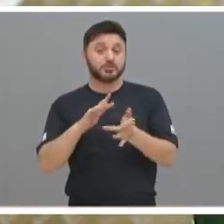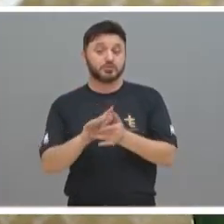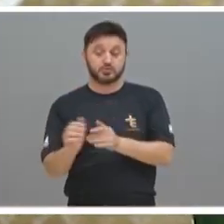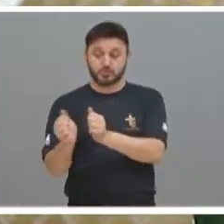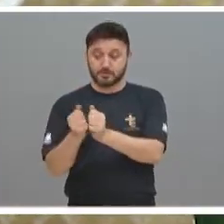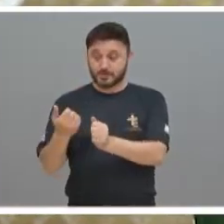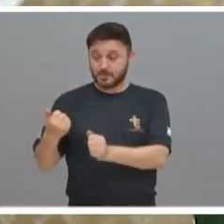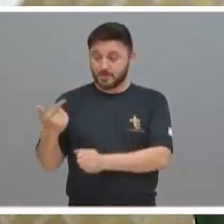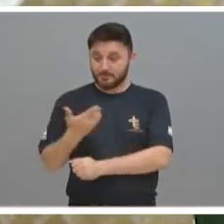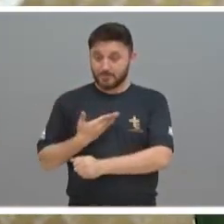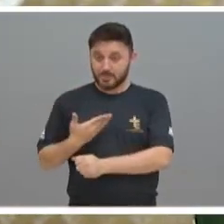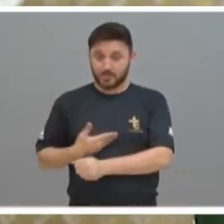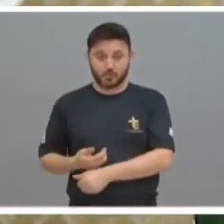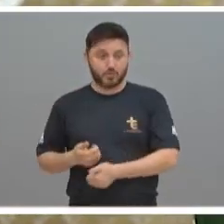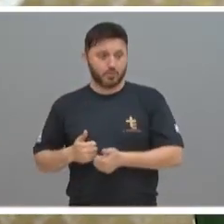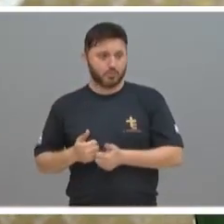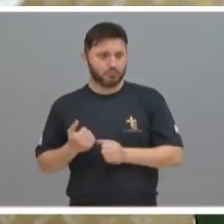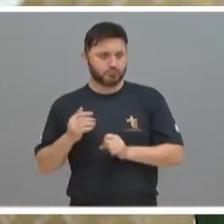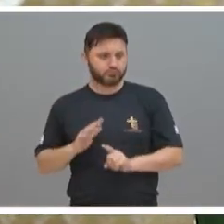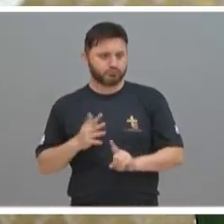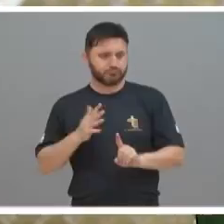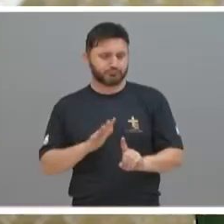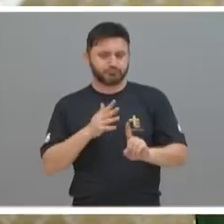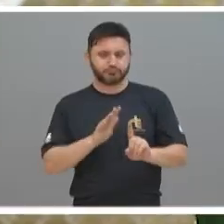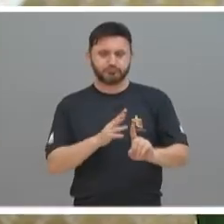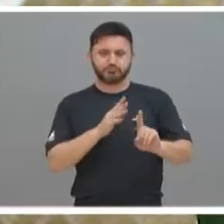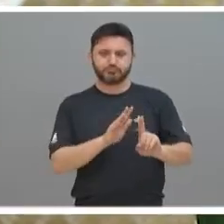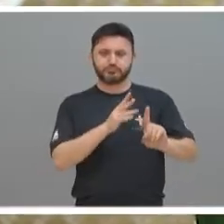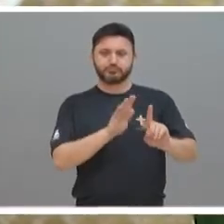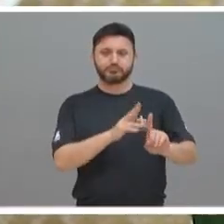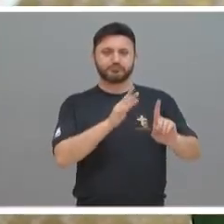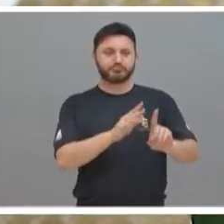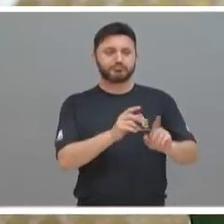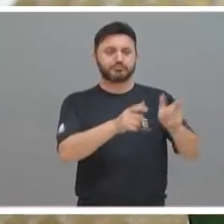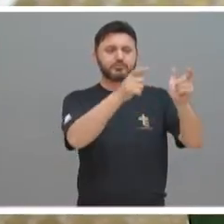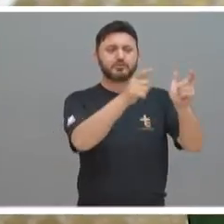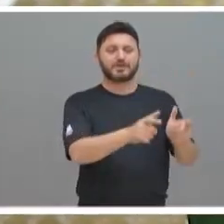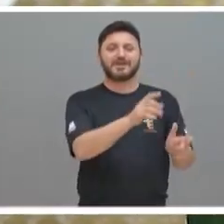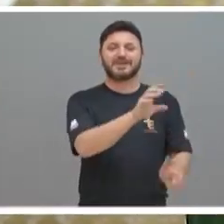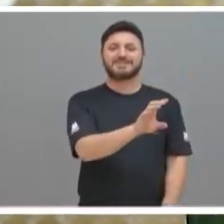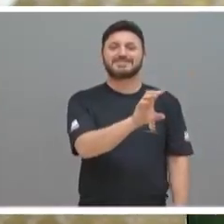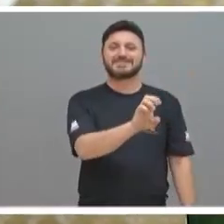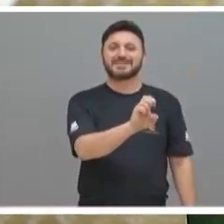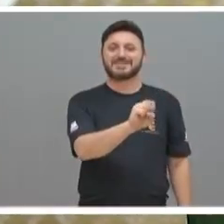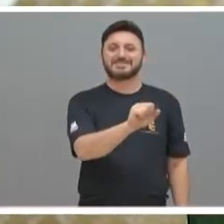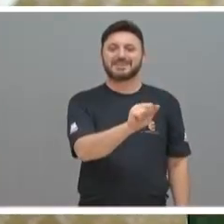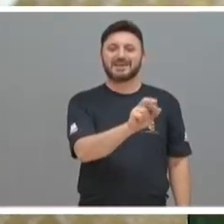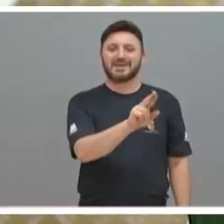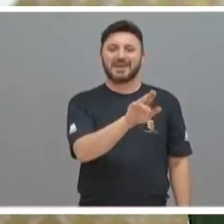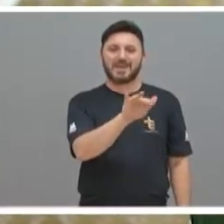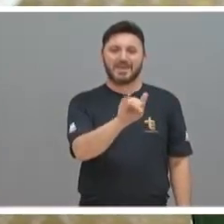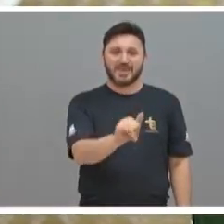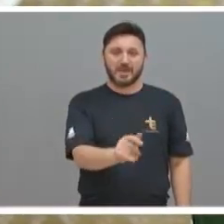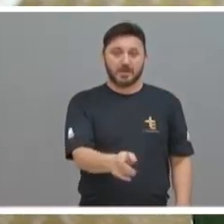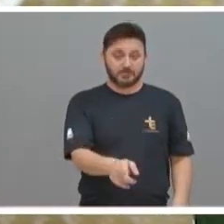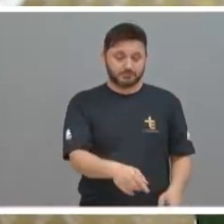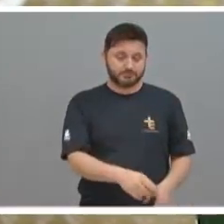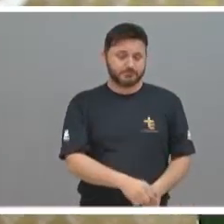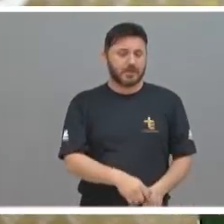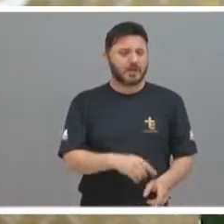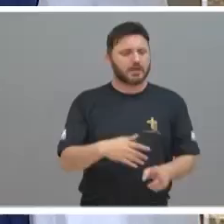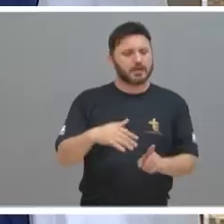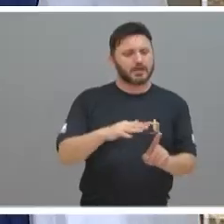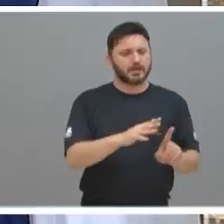os seus discípulos para os povoados da Cesareia de Filipe. No caminho, perguntou aos